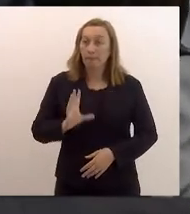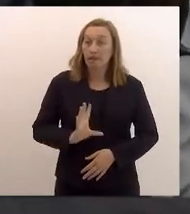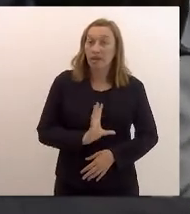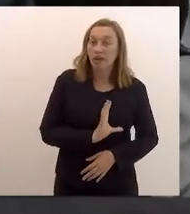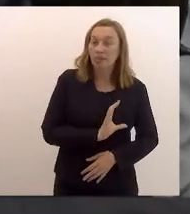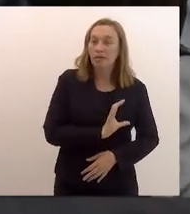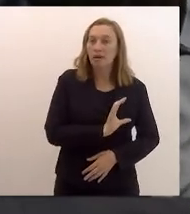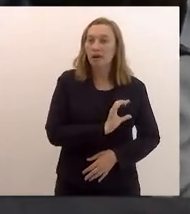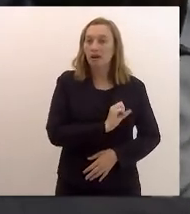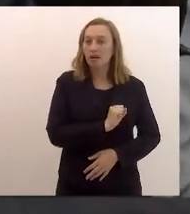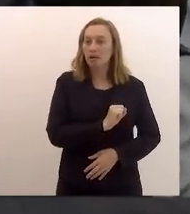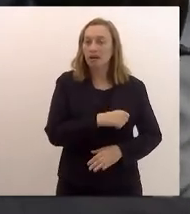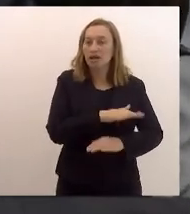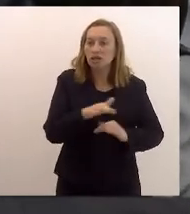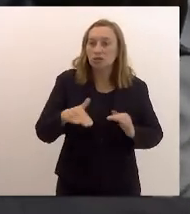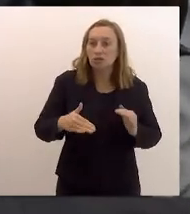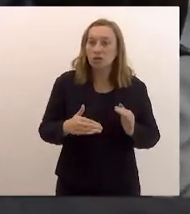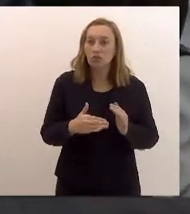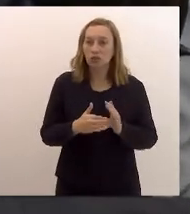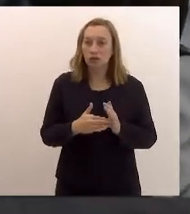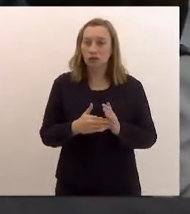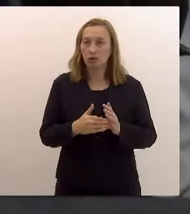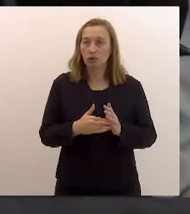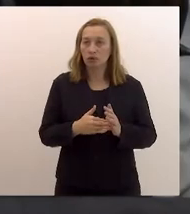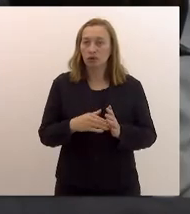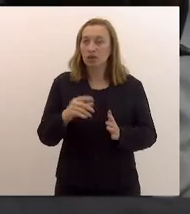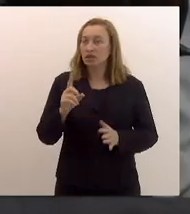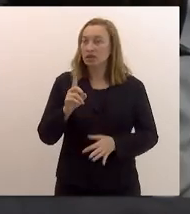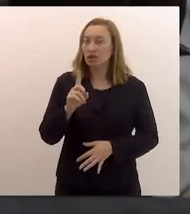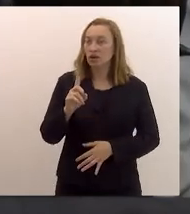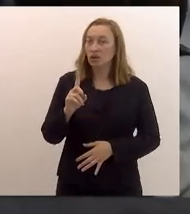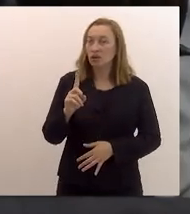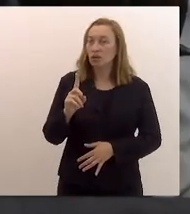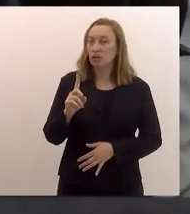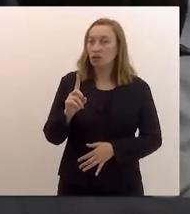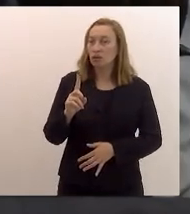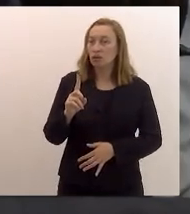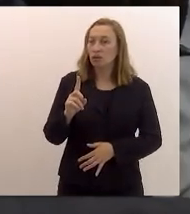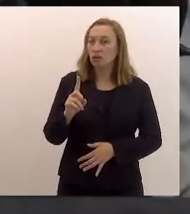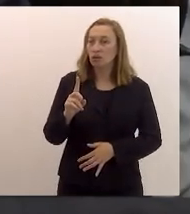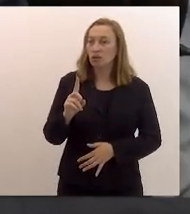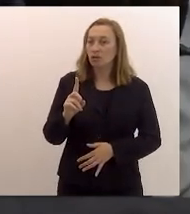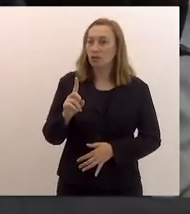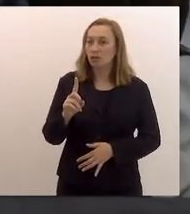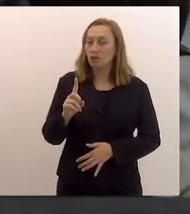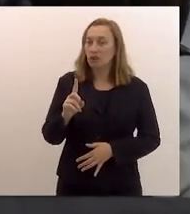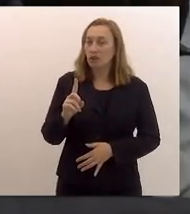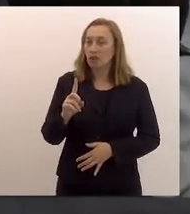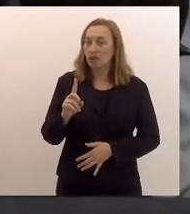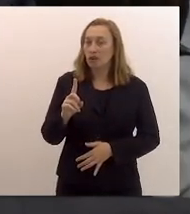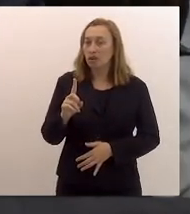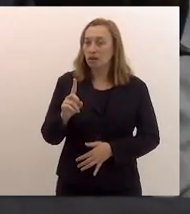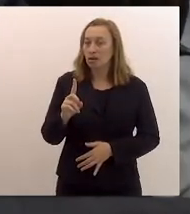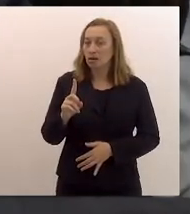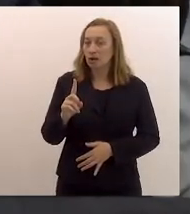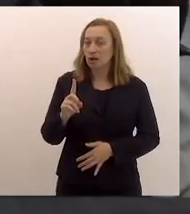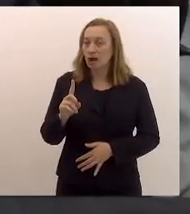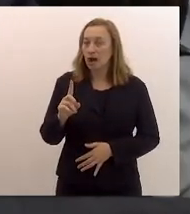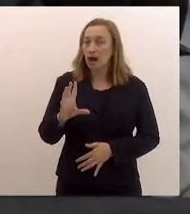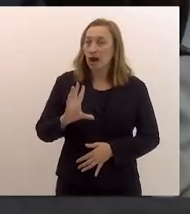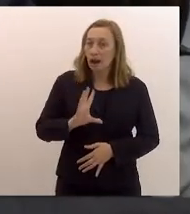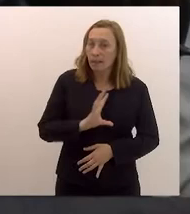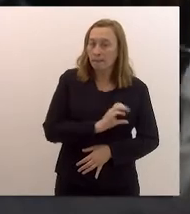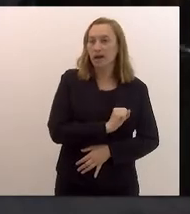uns aos outros não ar mais isso é a mais não armai-vos